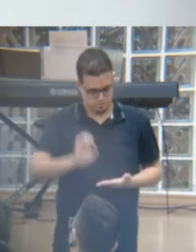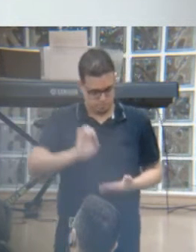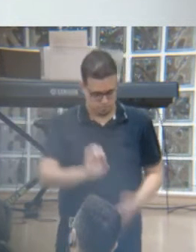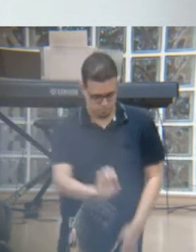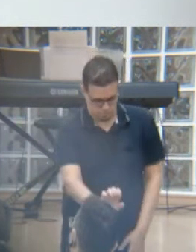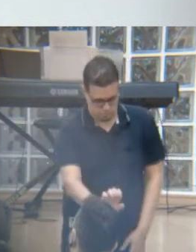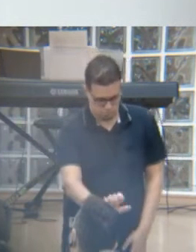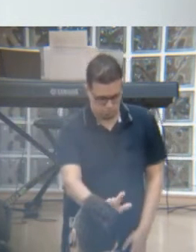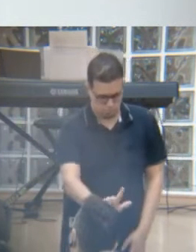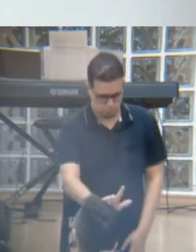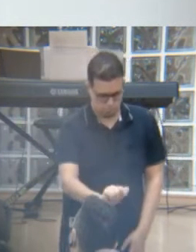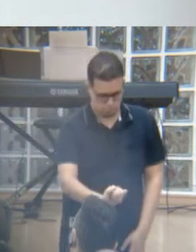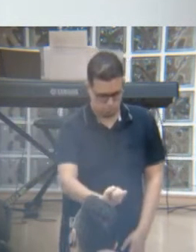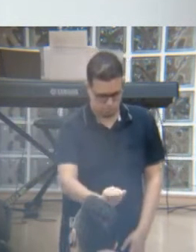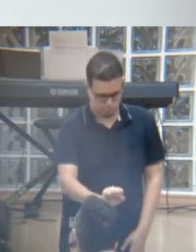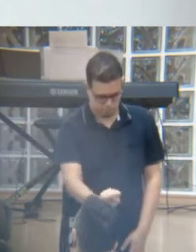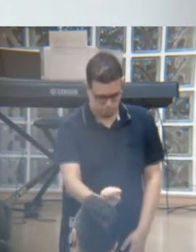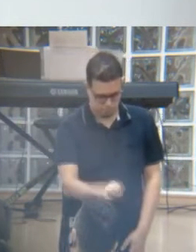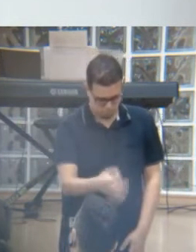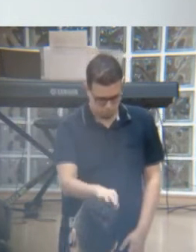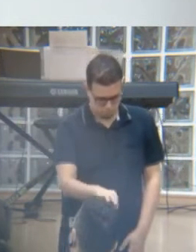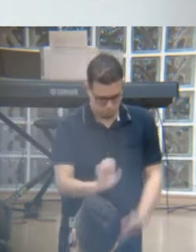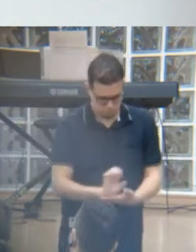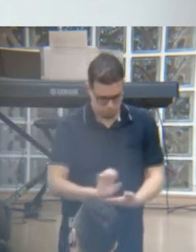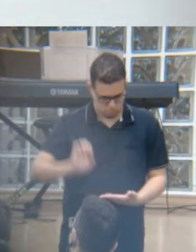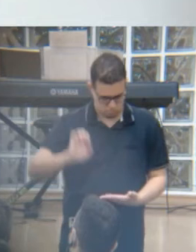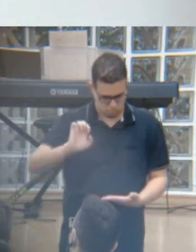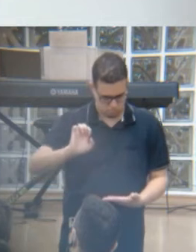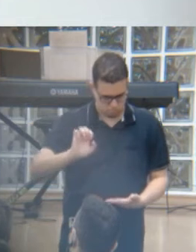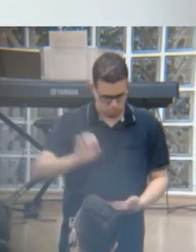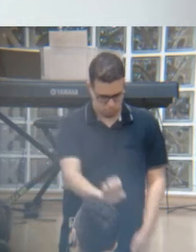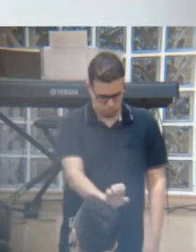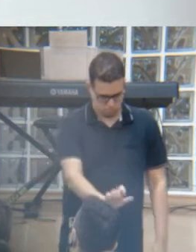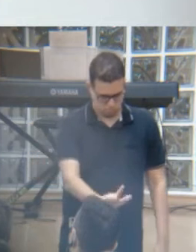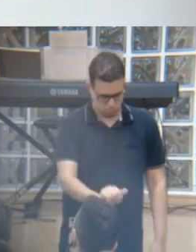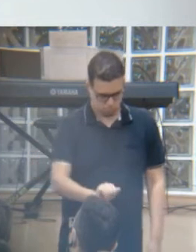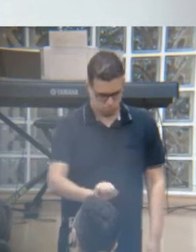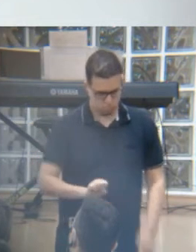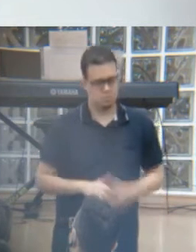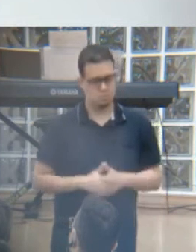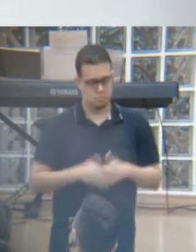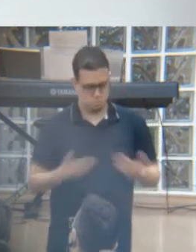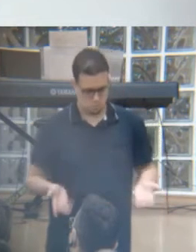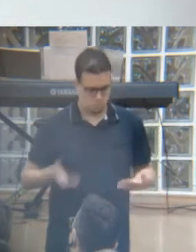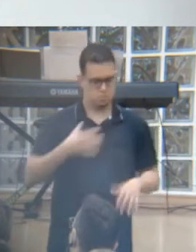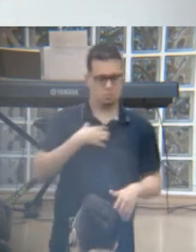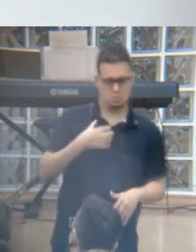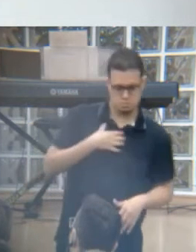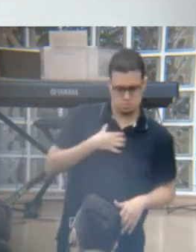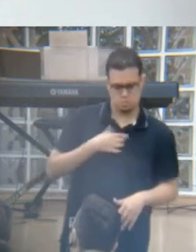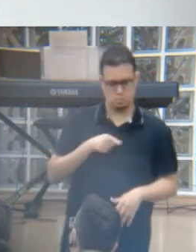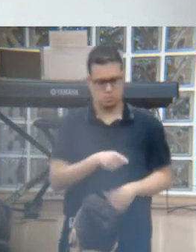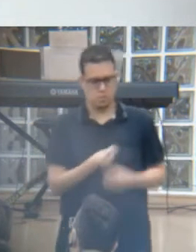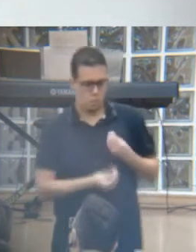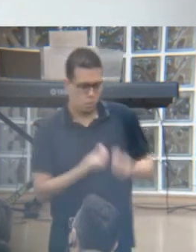Elias tem o seu santo procedimento, a sua postura, a sua maneira de ser, e nos dá